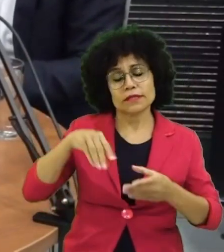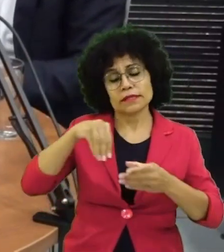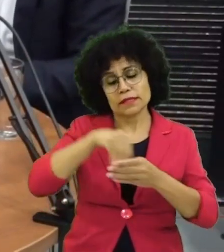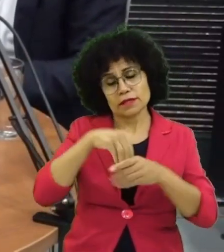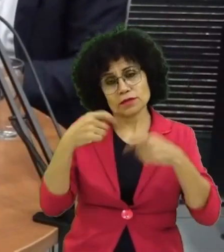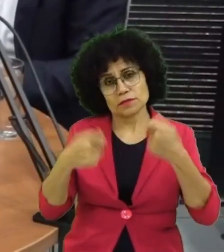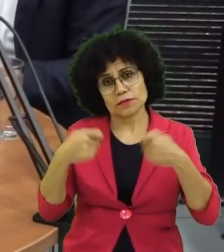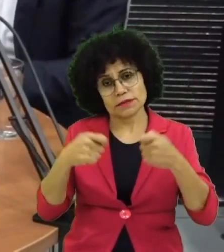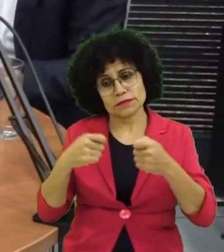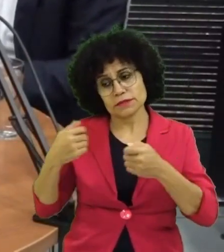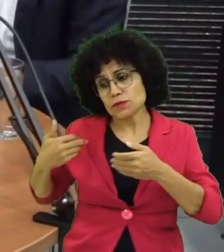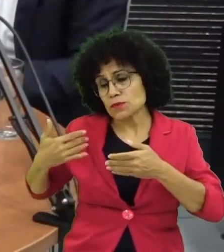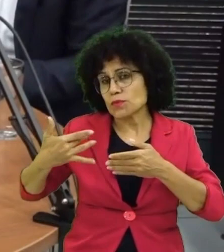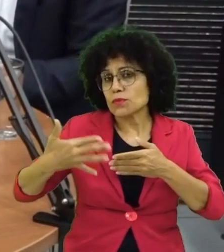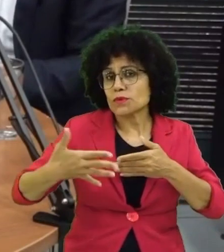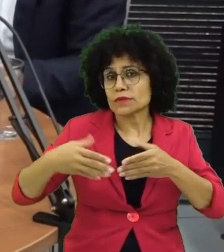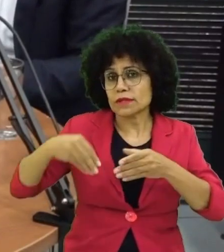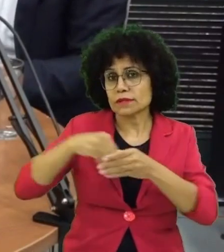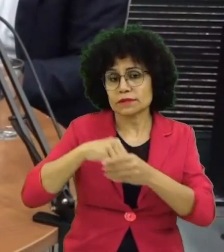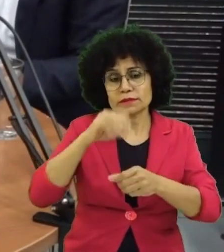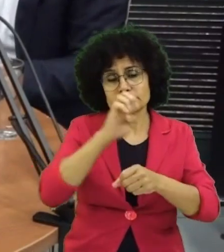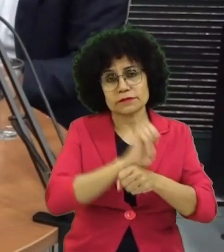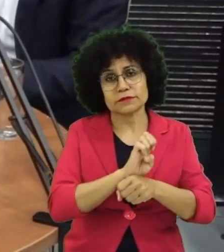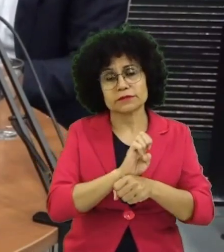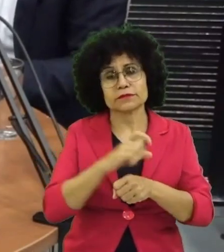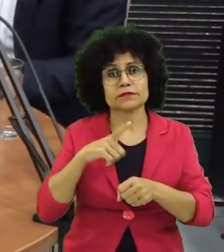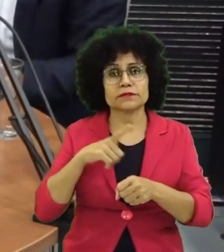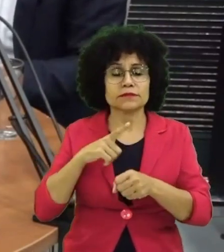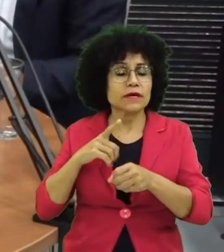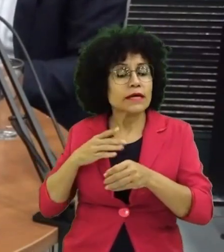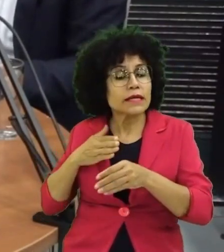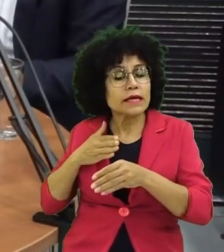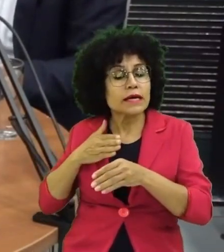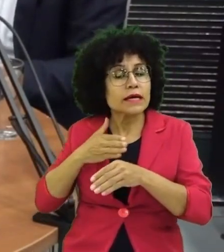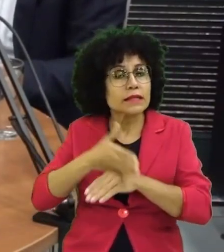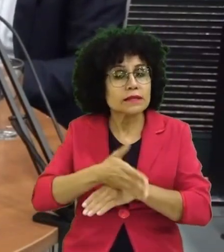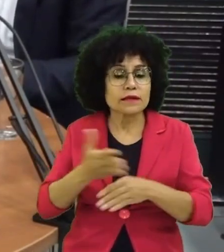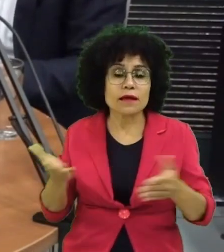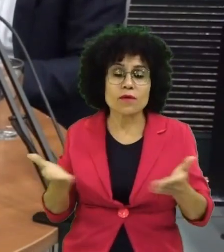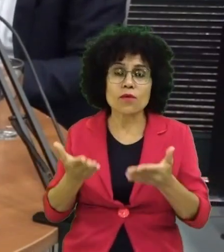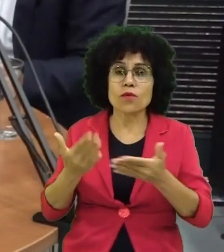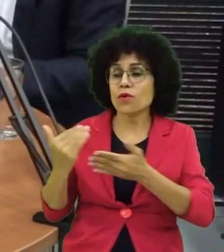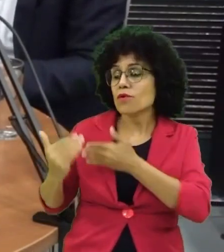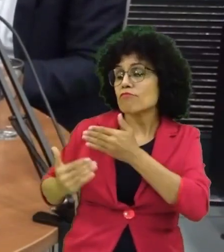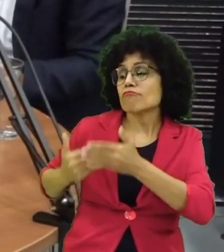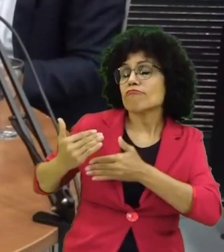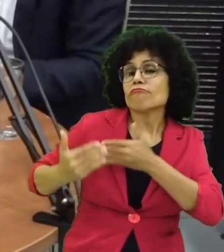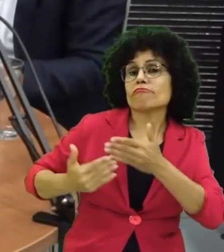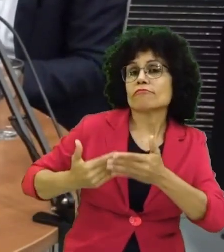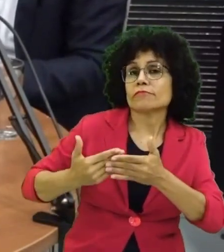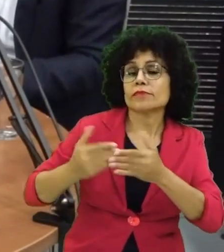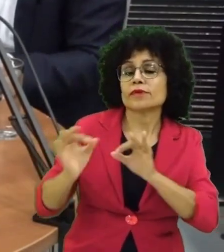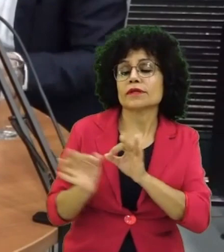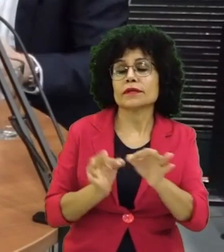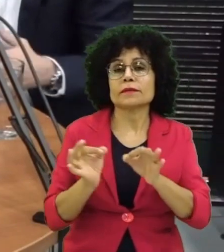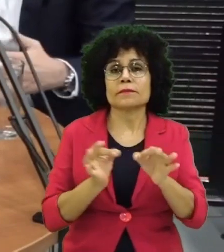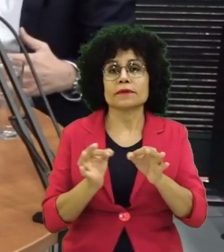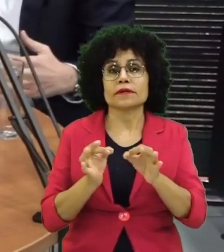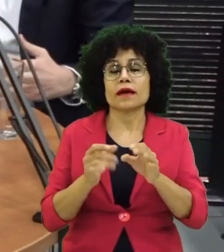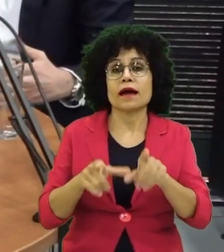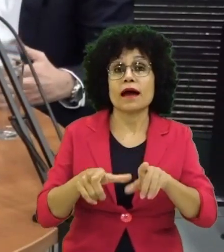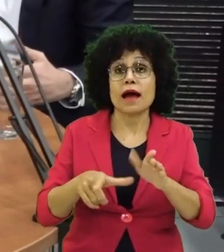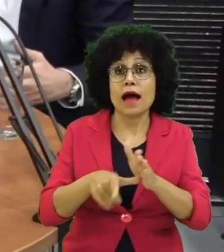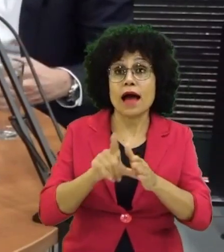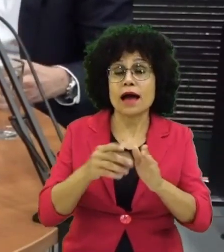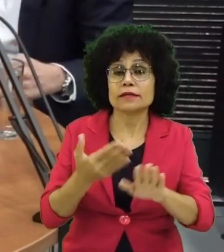né? O Estado do Mato Grosso está entrando, o Estado de Mato Grosso está entrando agora nesse processo para planejar também. Ele se afastou